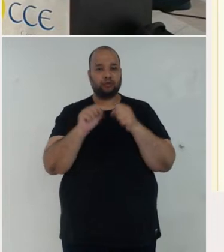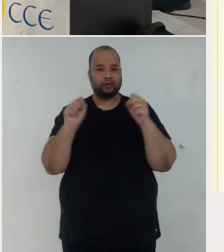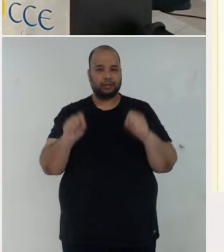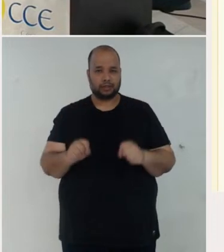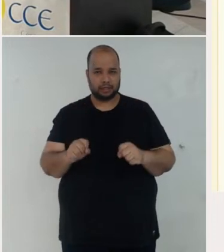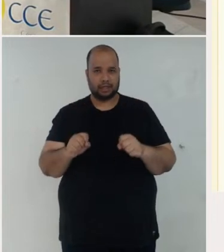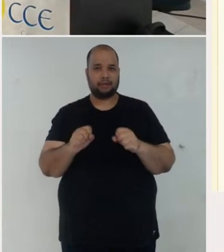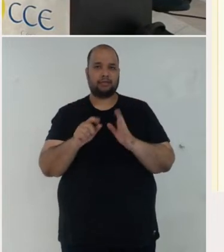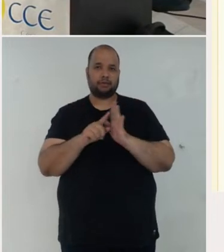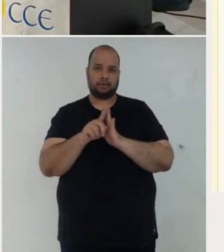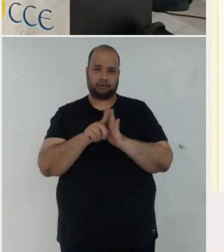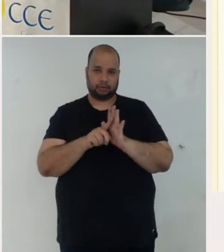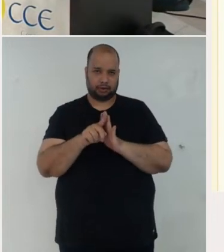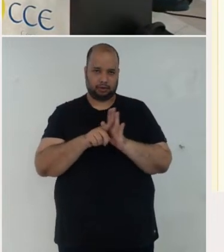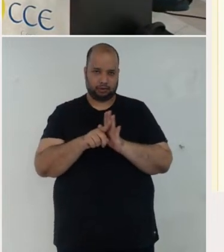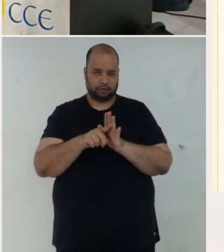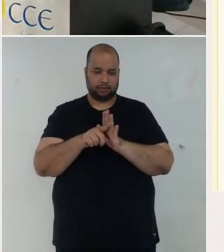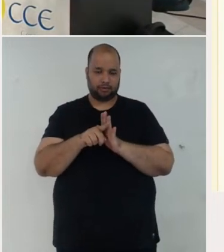da pesquisa